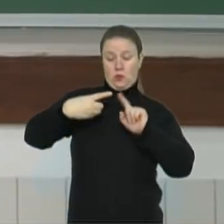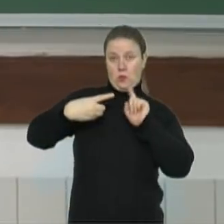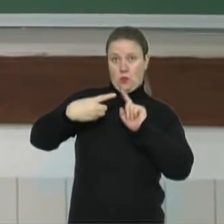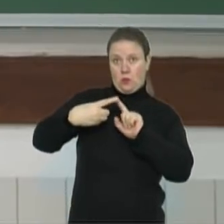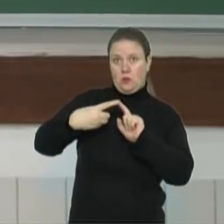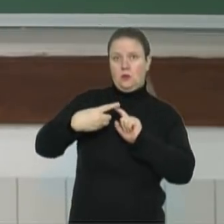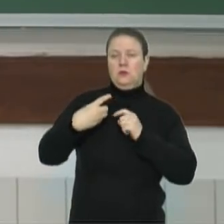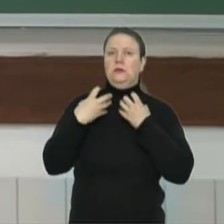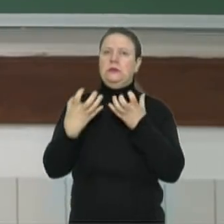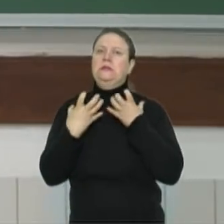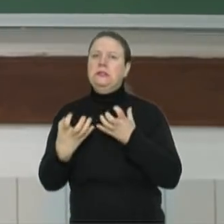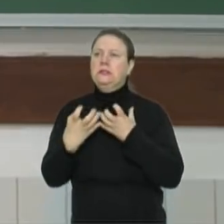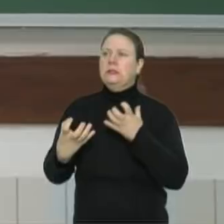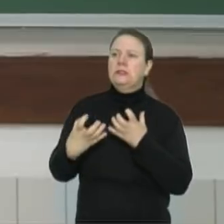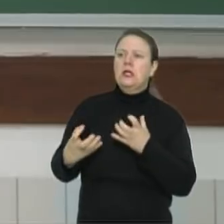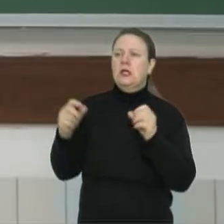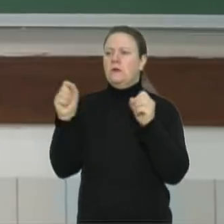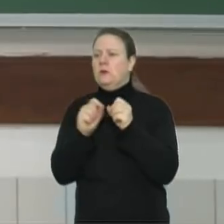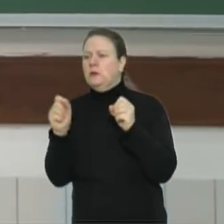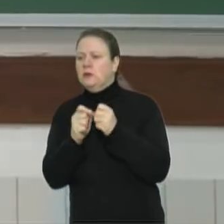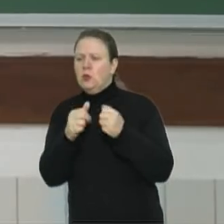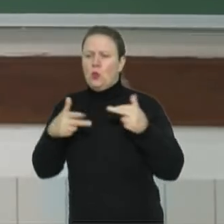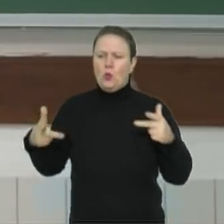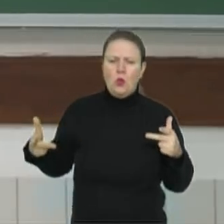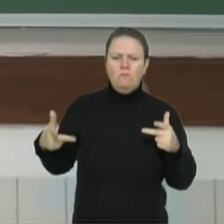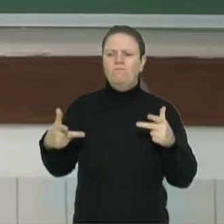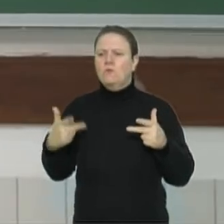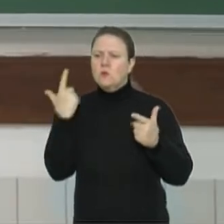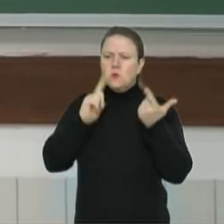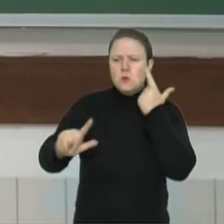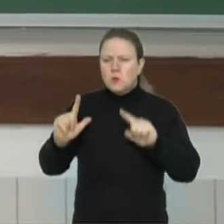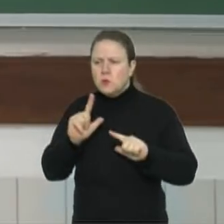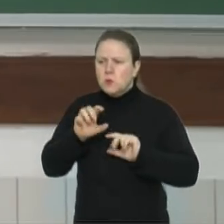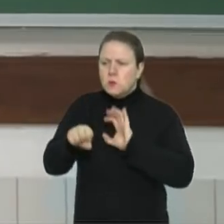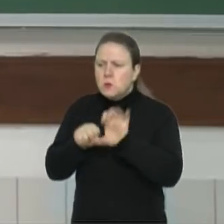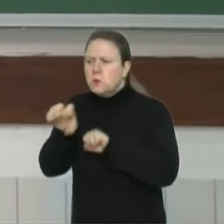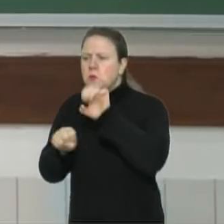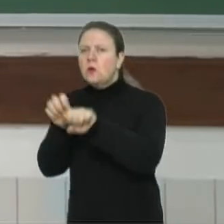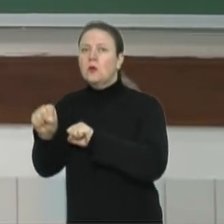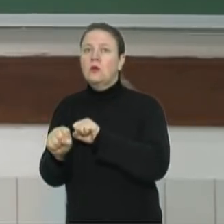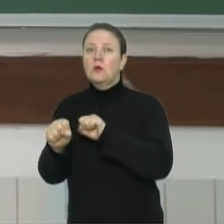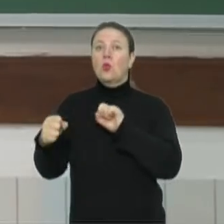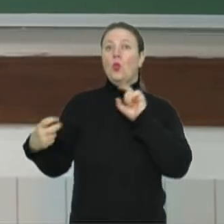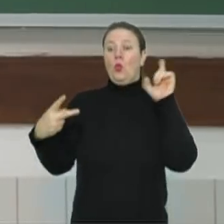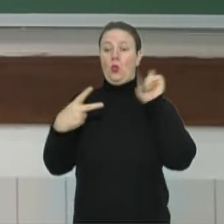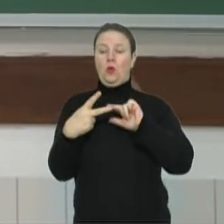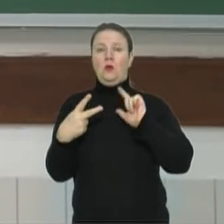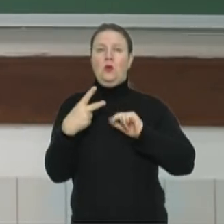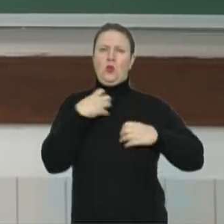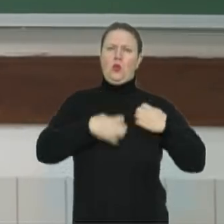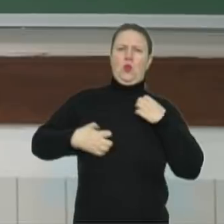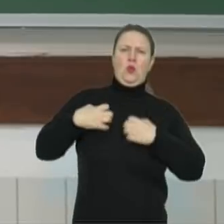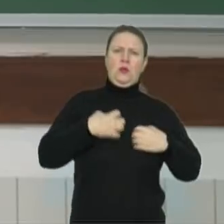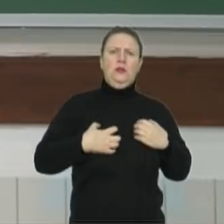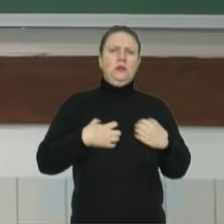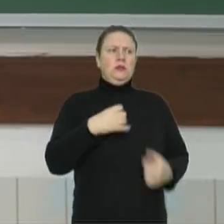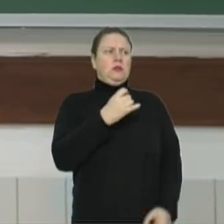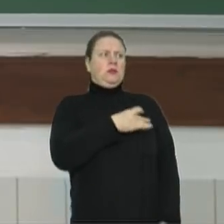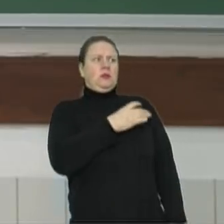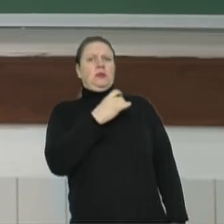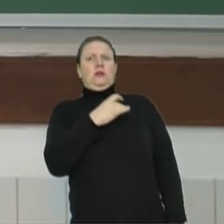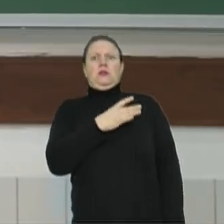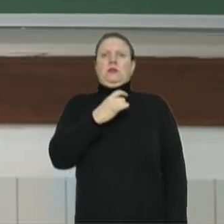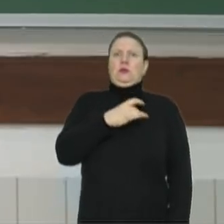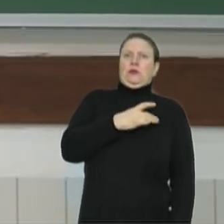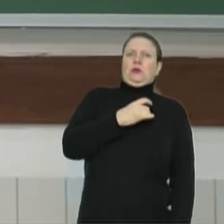você querer algo, querer fazer algo, querer conquistar algo. E por outro lado, uma angústia de medo, de